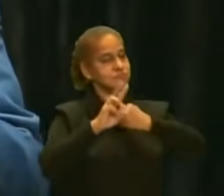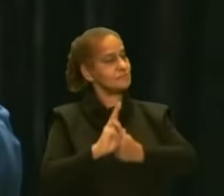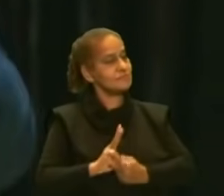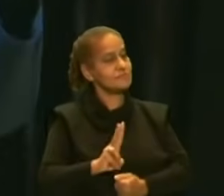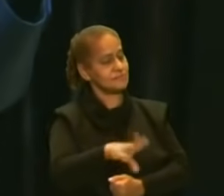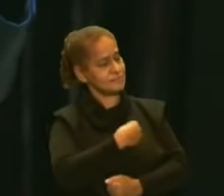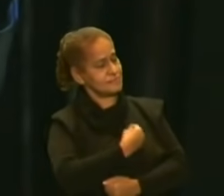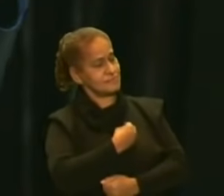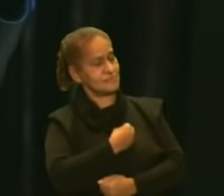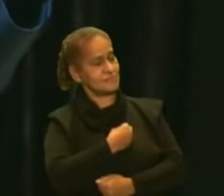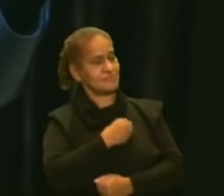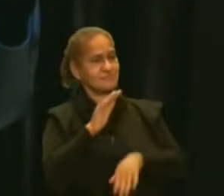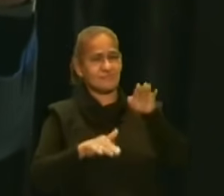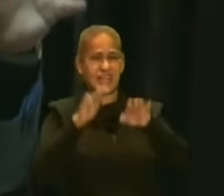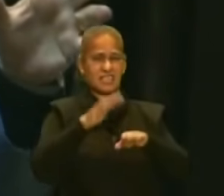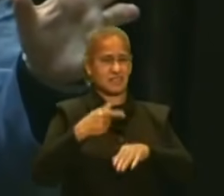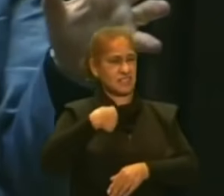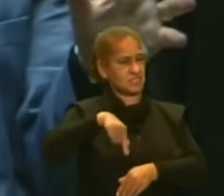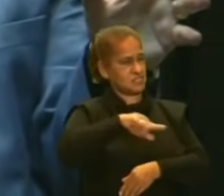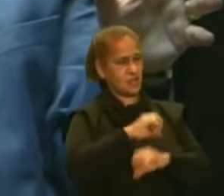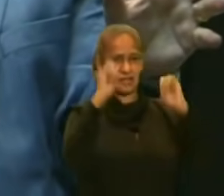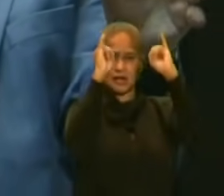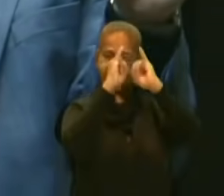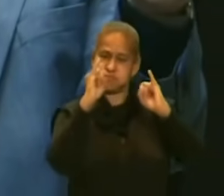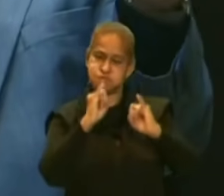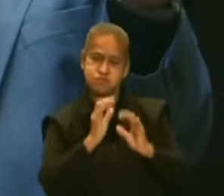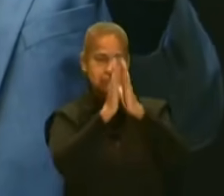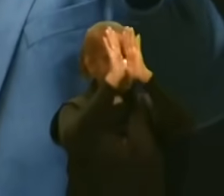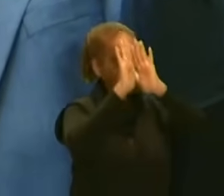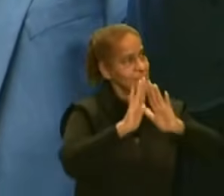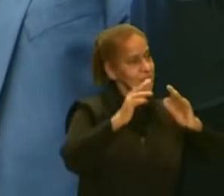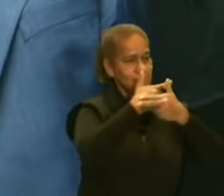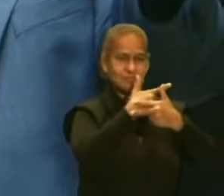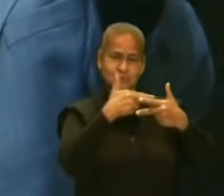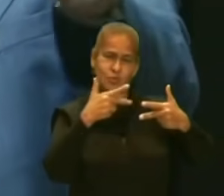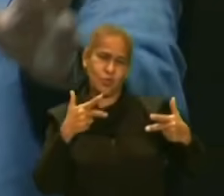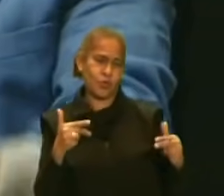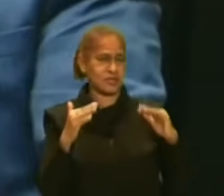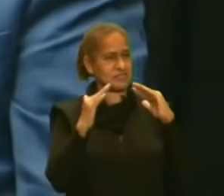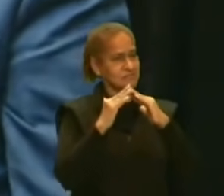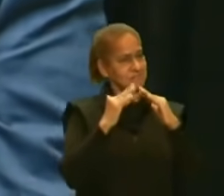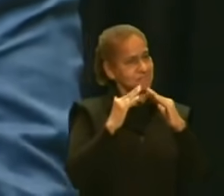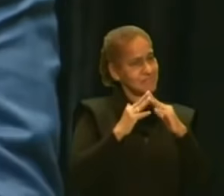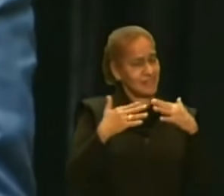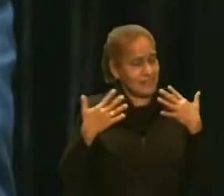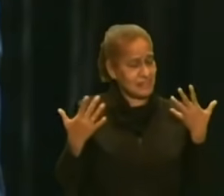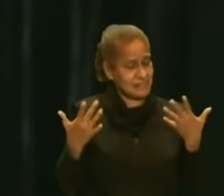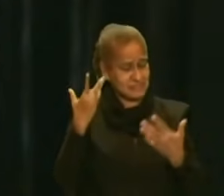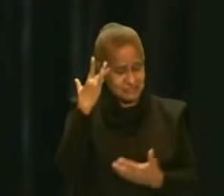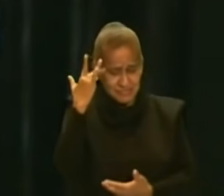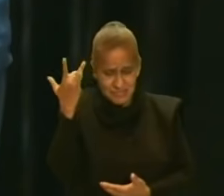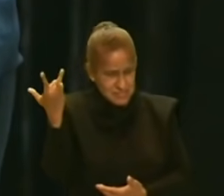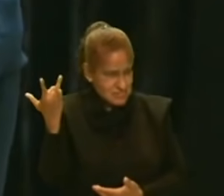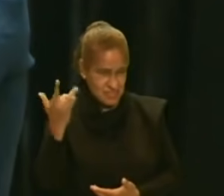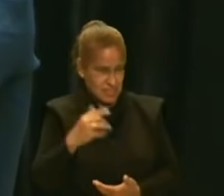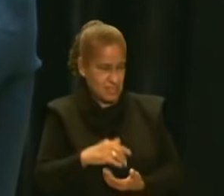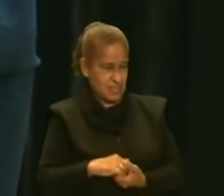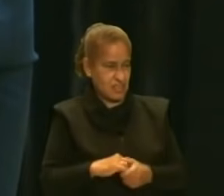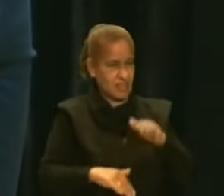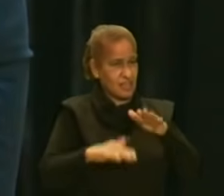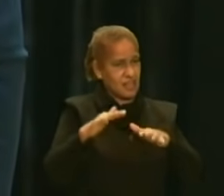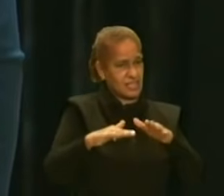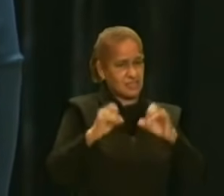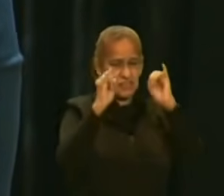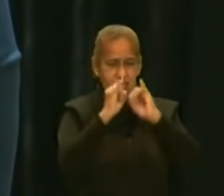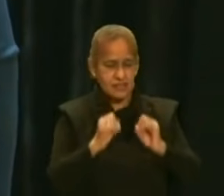nós estamos idolatrando coisas, às vezes até algumas entidades espirituais, sem saber que isso